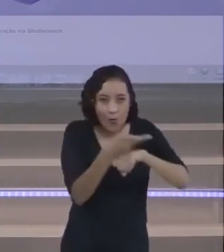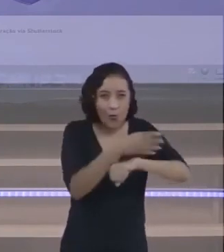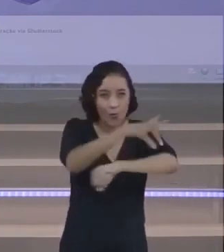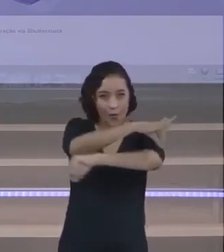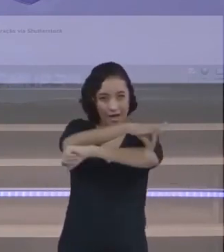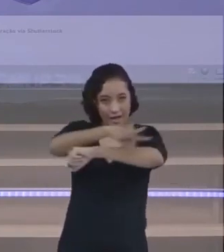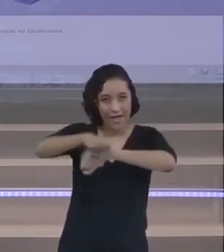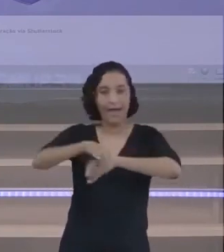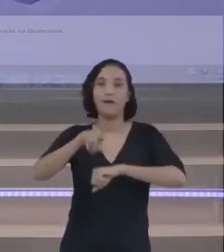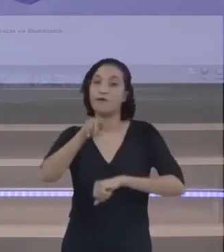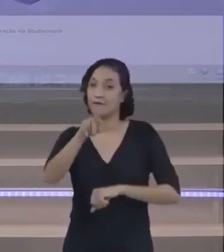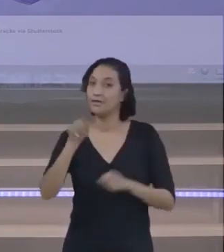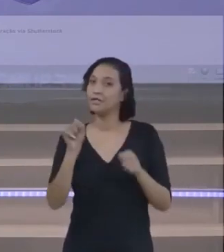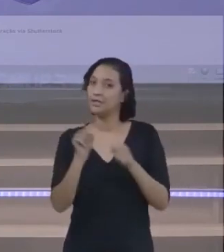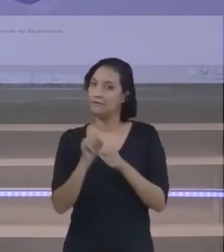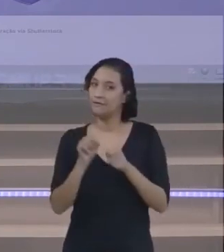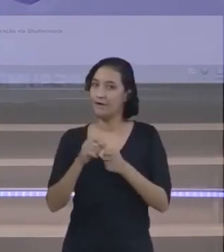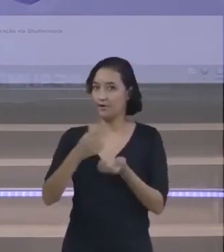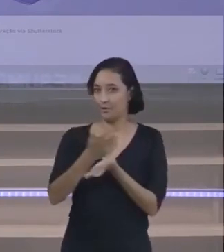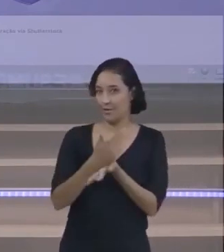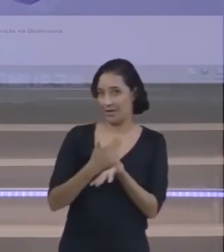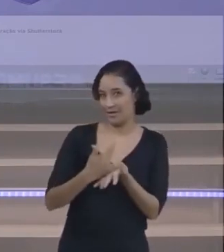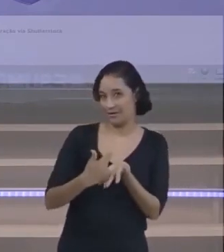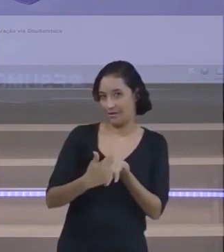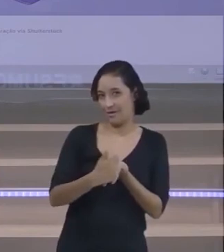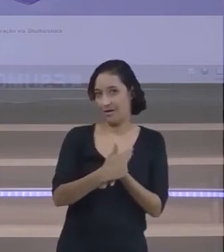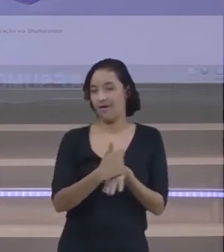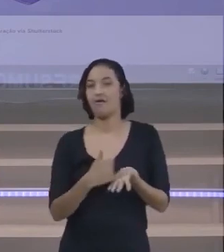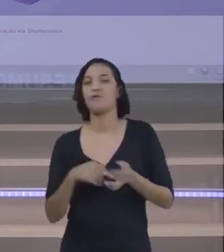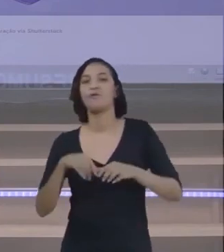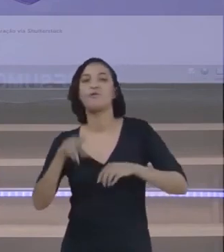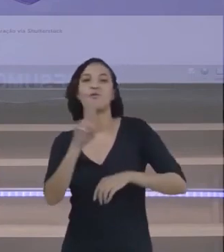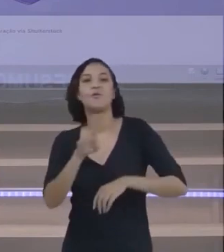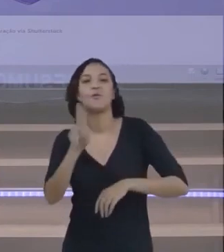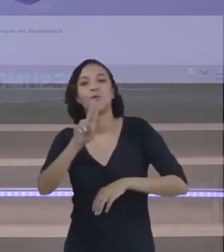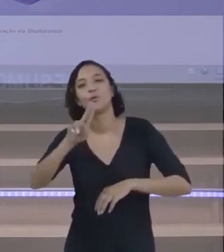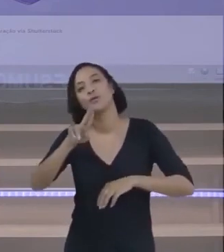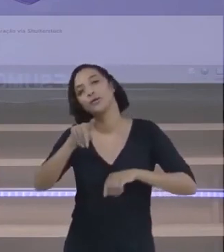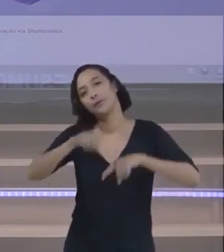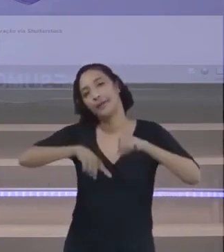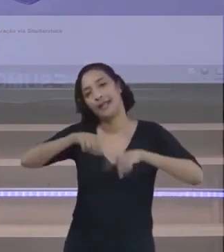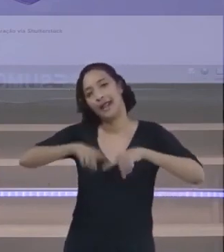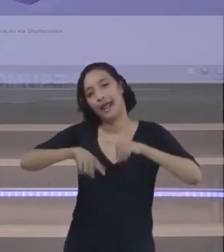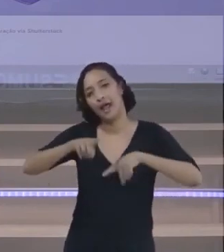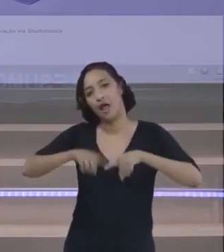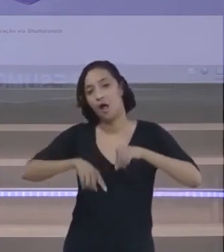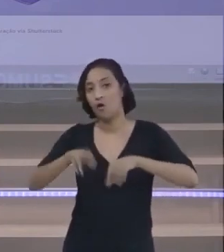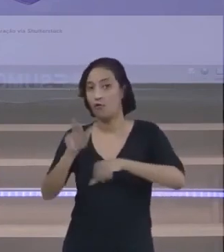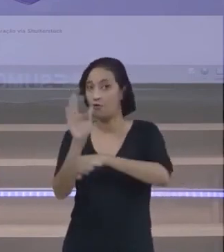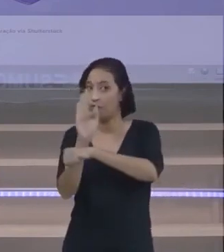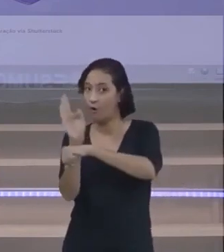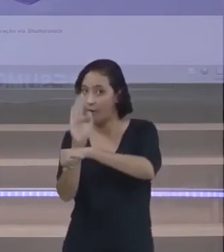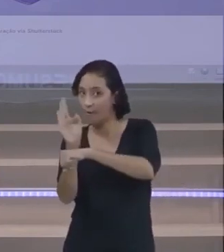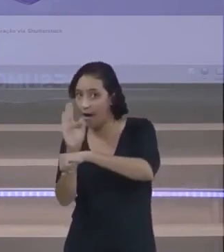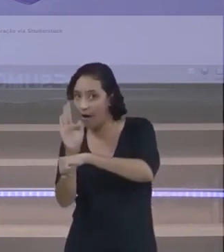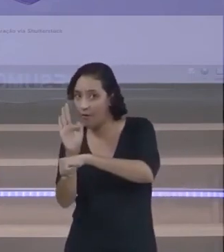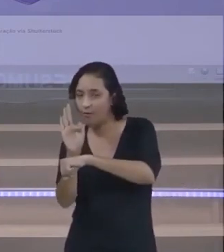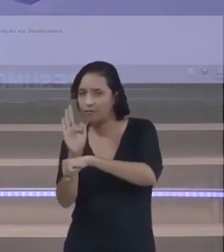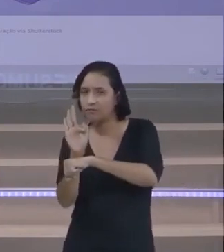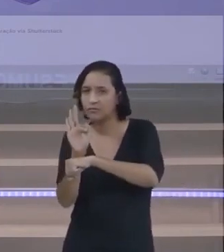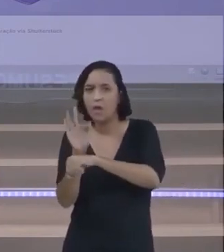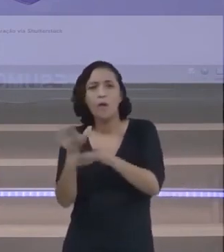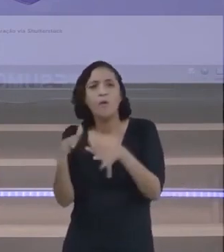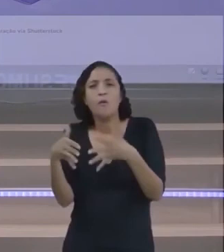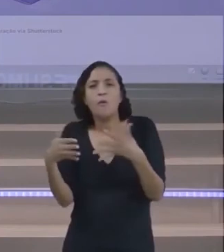desenhos, devem ter feito muitas coisas utilizando os instrumentos convencionais, que no início da aula eu falei. Quais